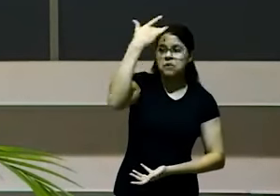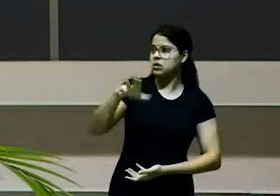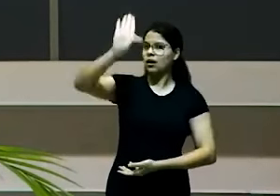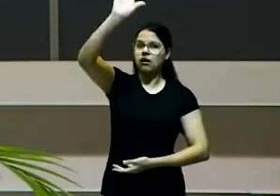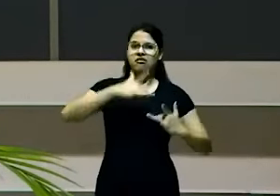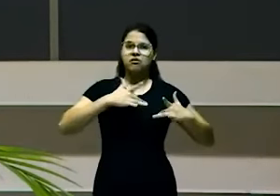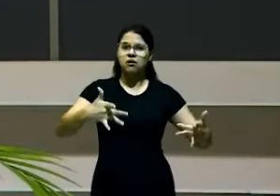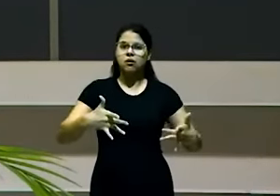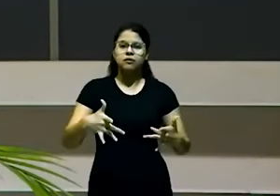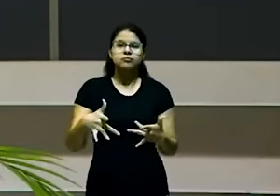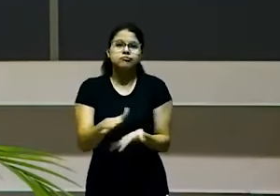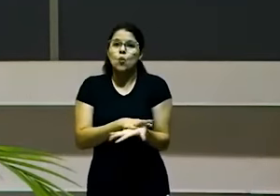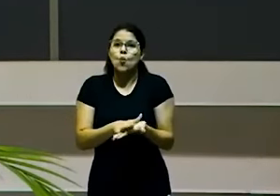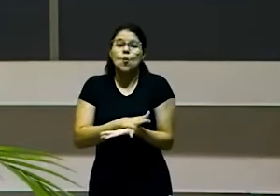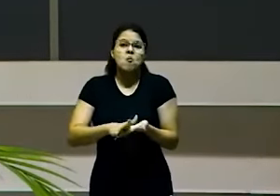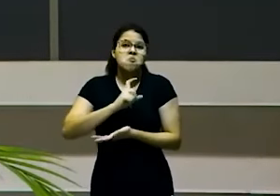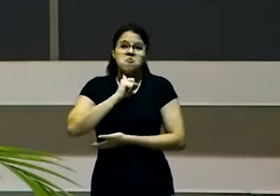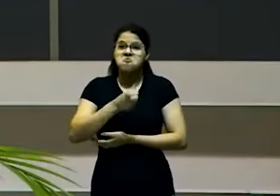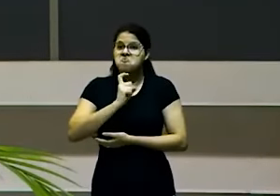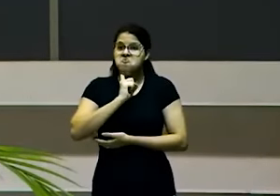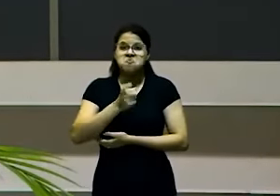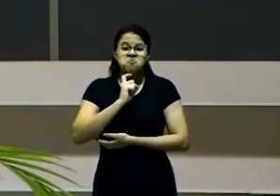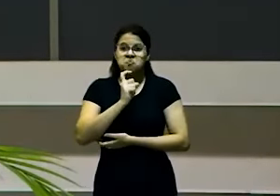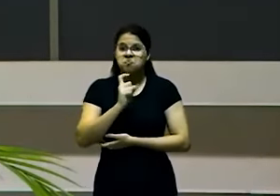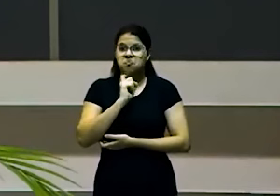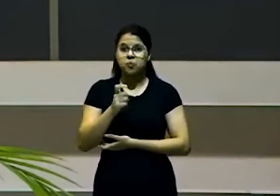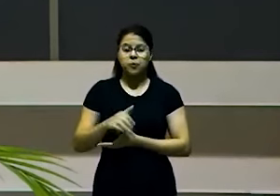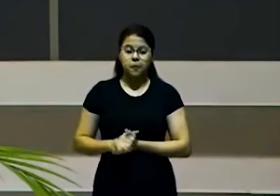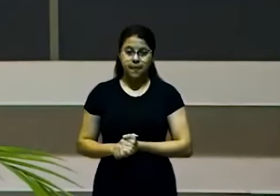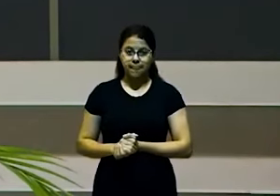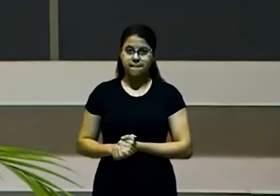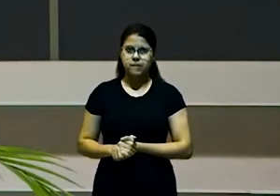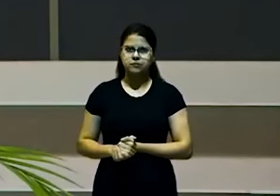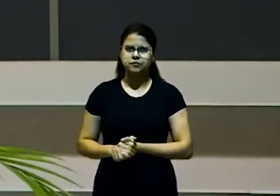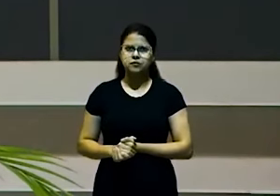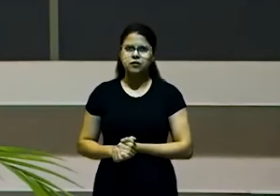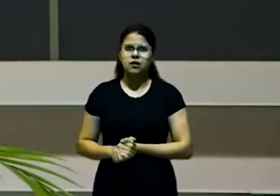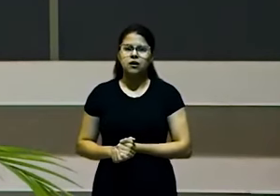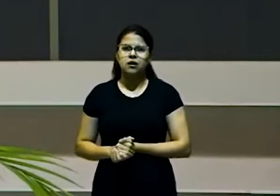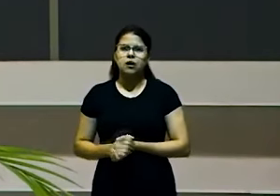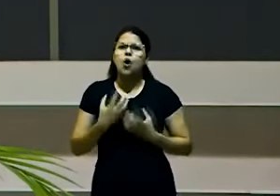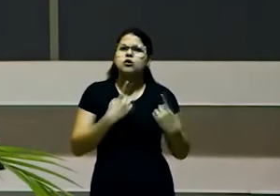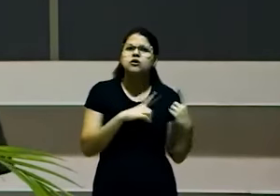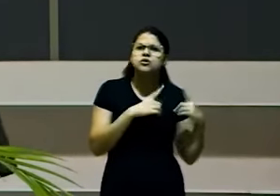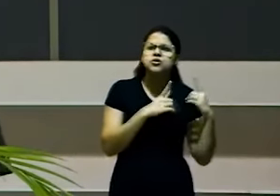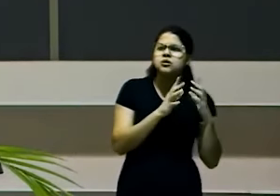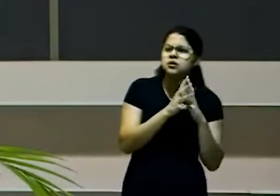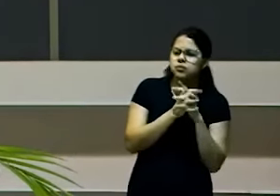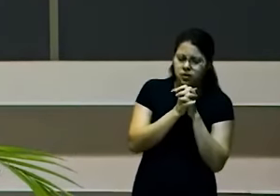levantou Lucas ele relata que no momento daquela história os discípulos estavam entre eles